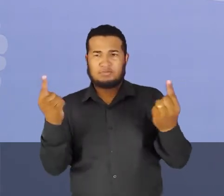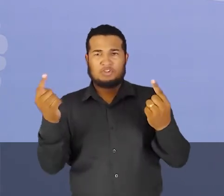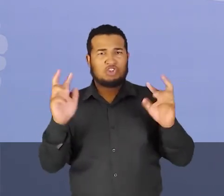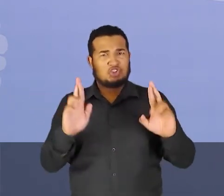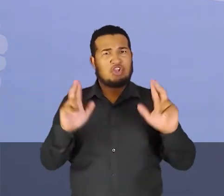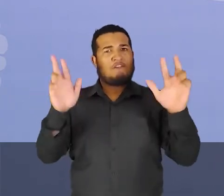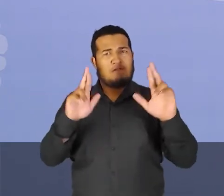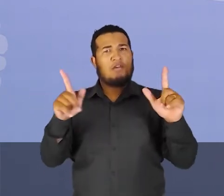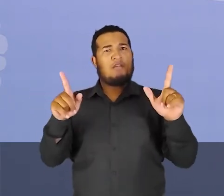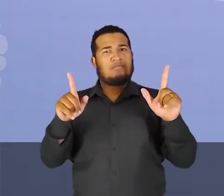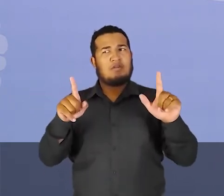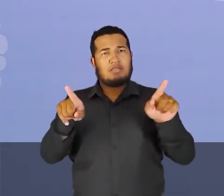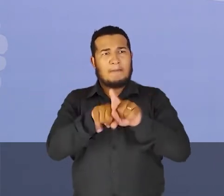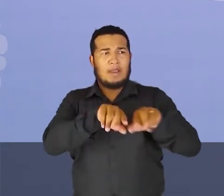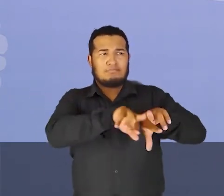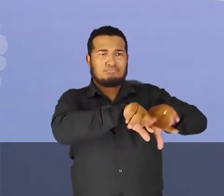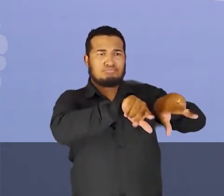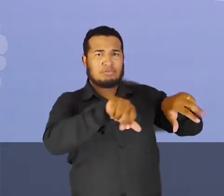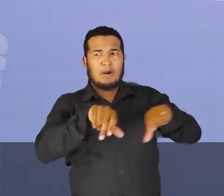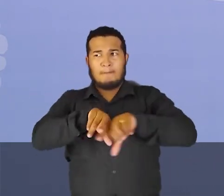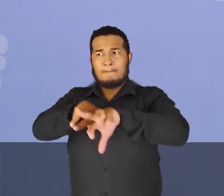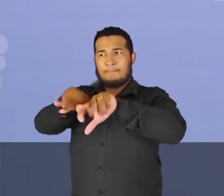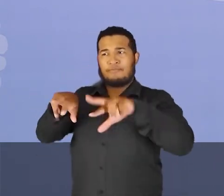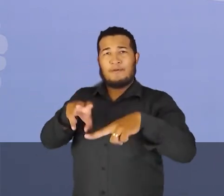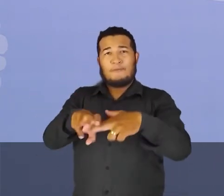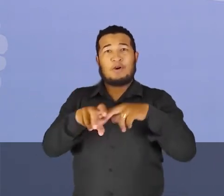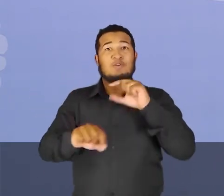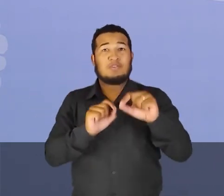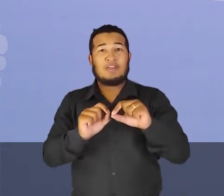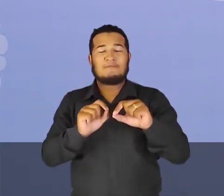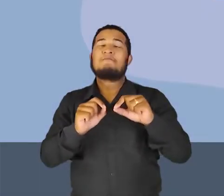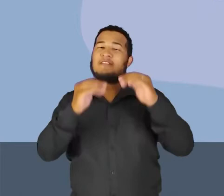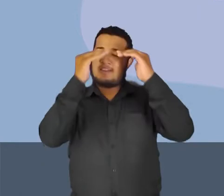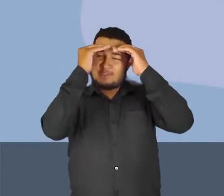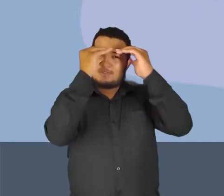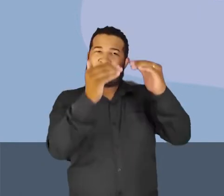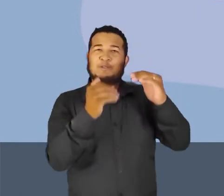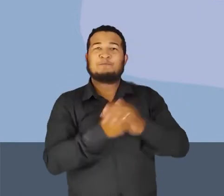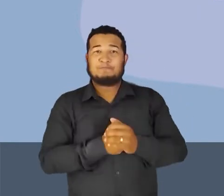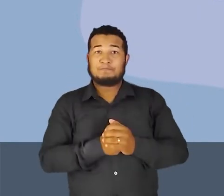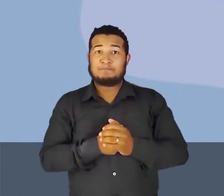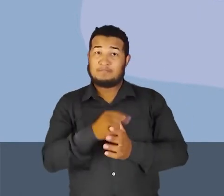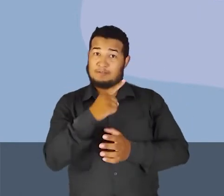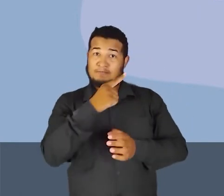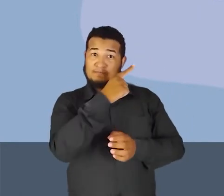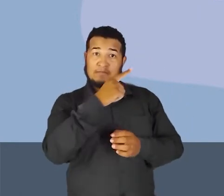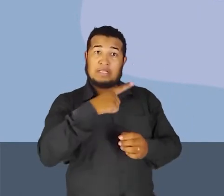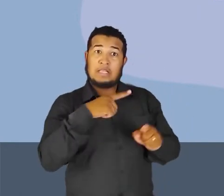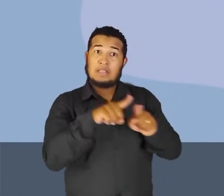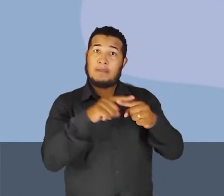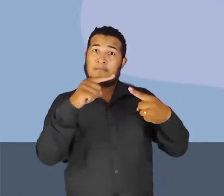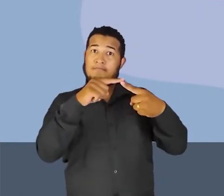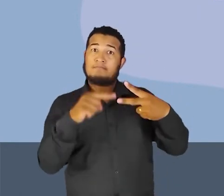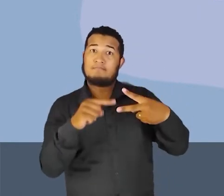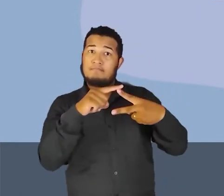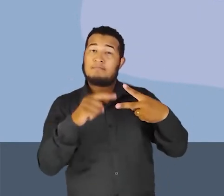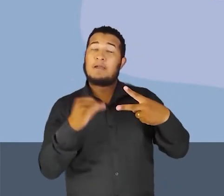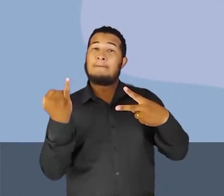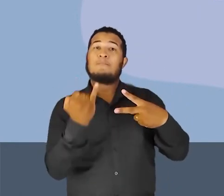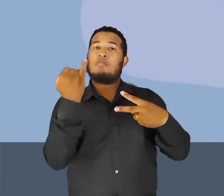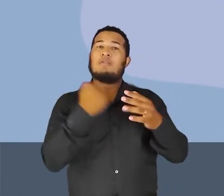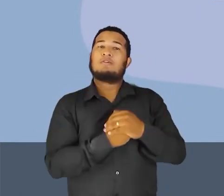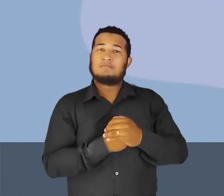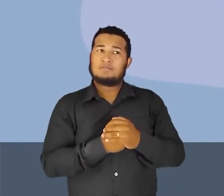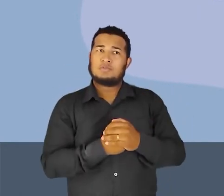tão diferentes e ao mesmo tempo tão diversas é a partir do respeito, né? Lá na tela ainda eu coloco dois outros pontos importantes, ó.